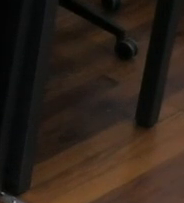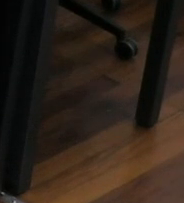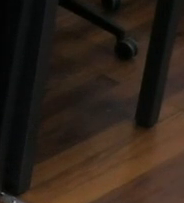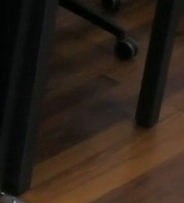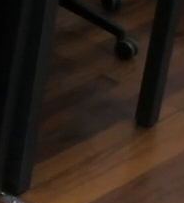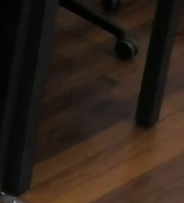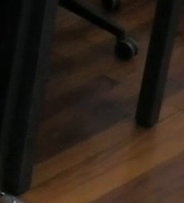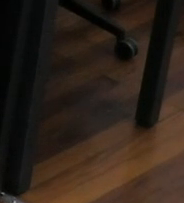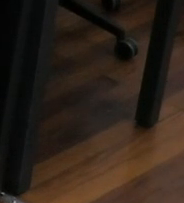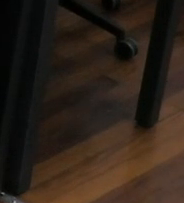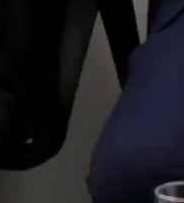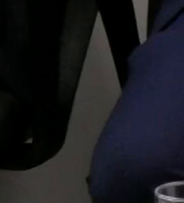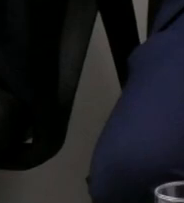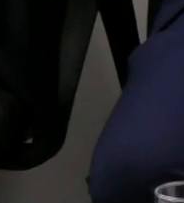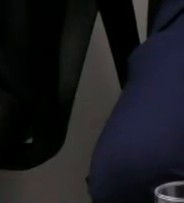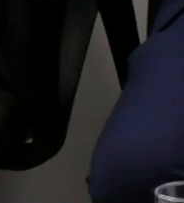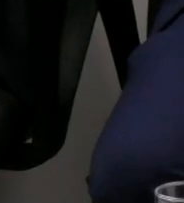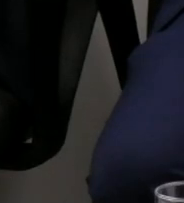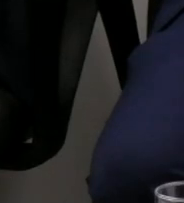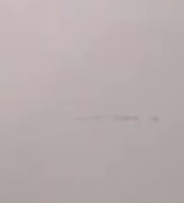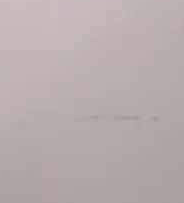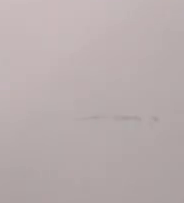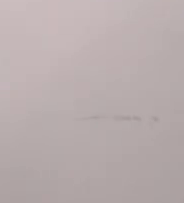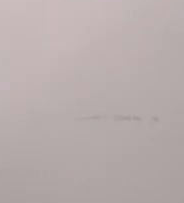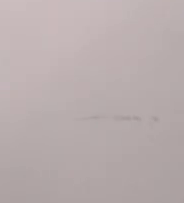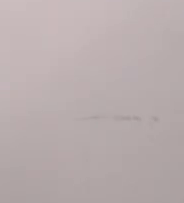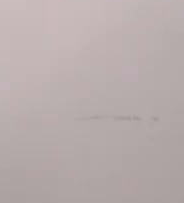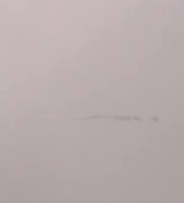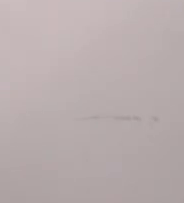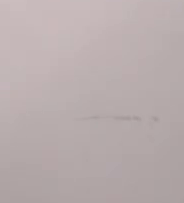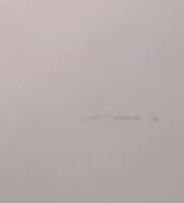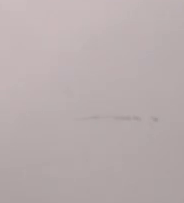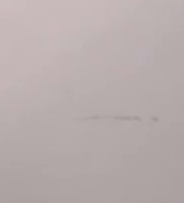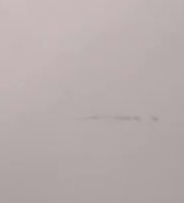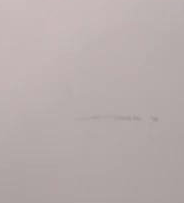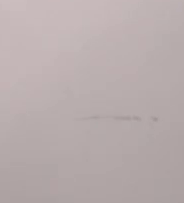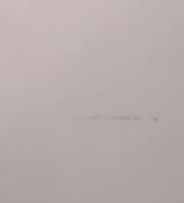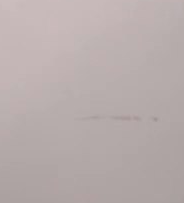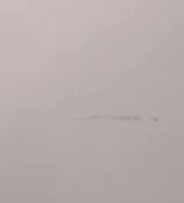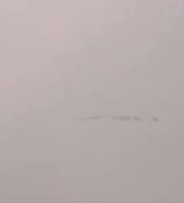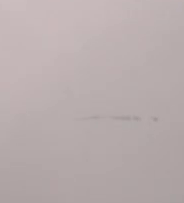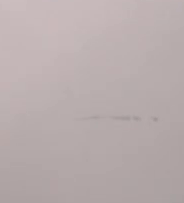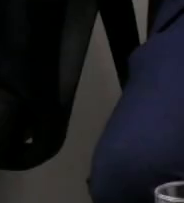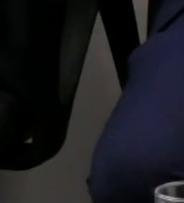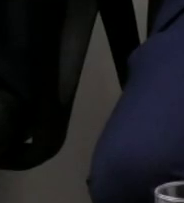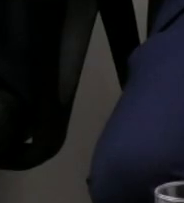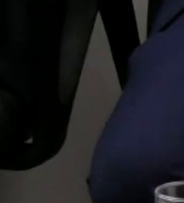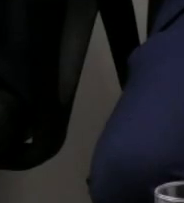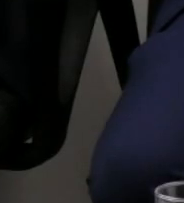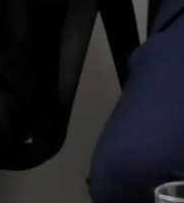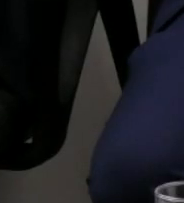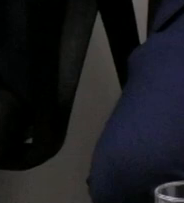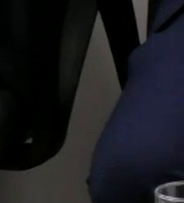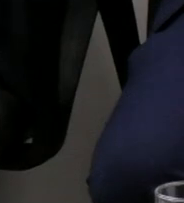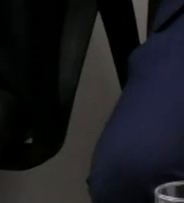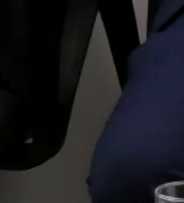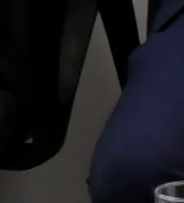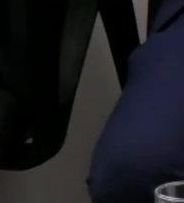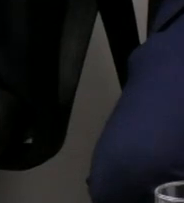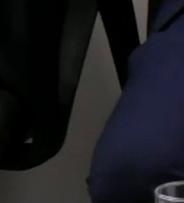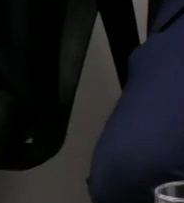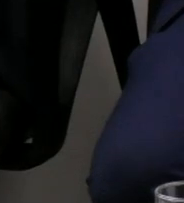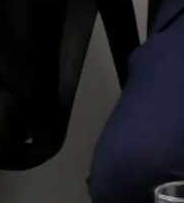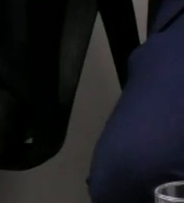não Ah sim saiu um jornal manchou navios tal isso V dir embarcação é uma